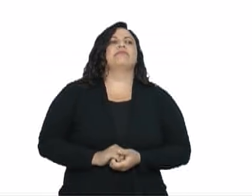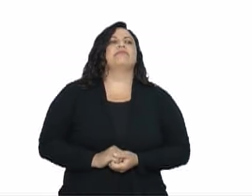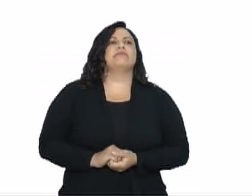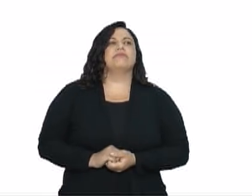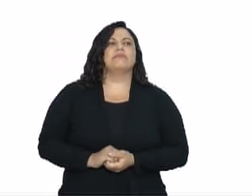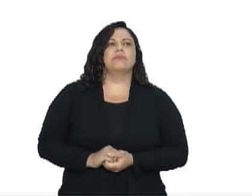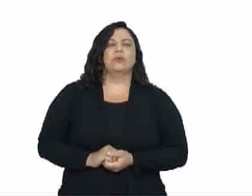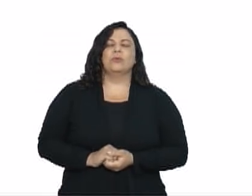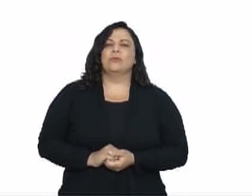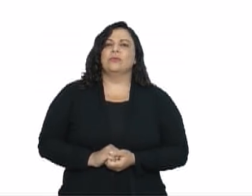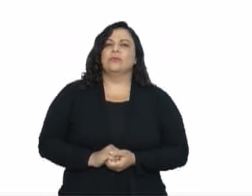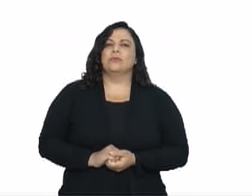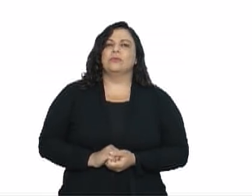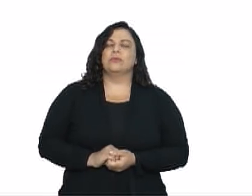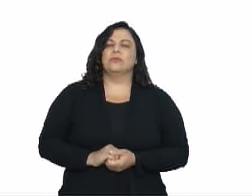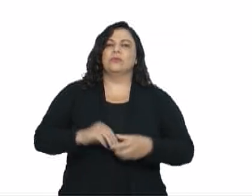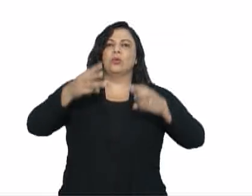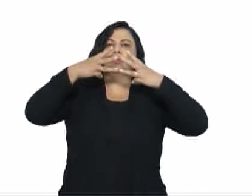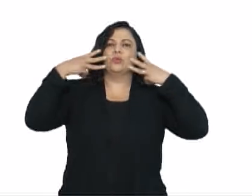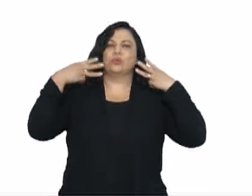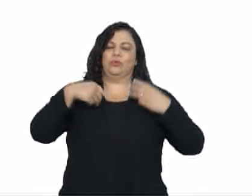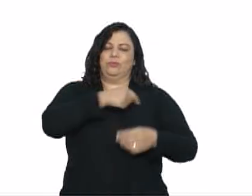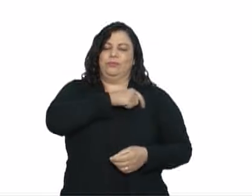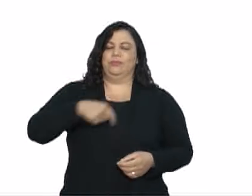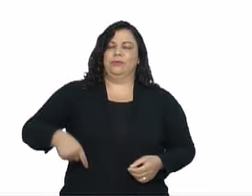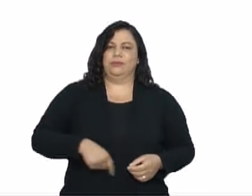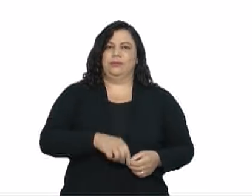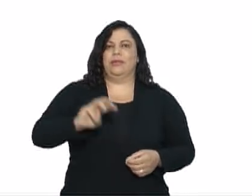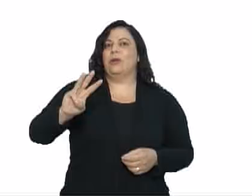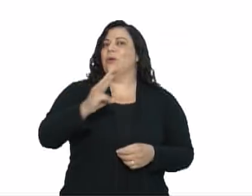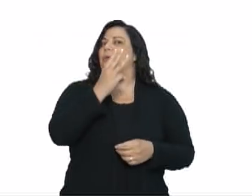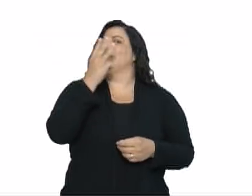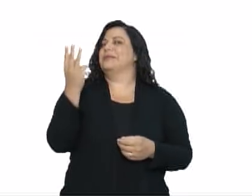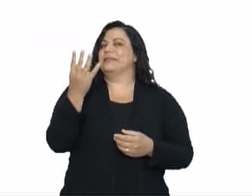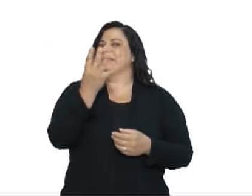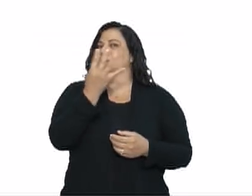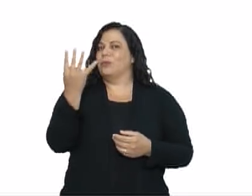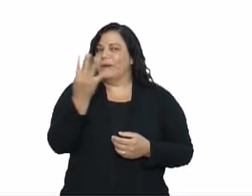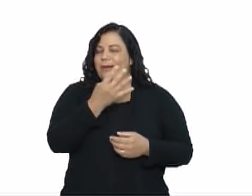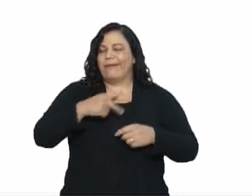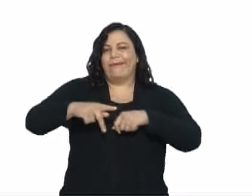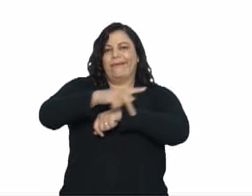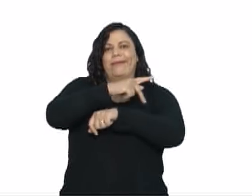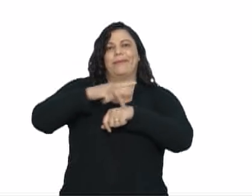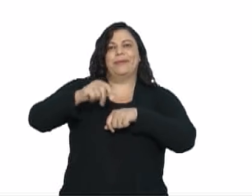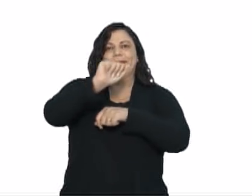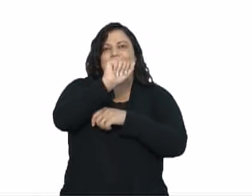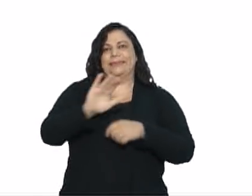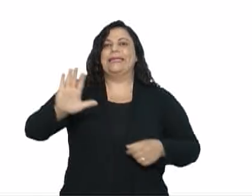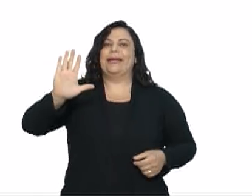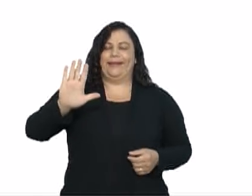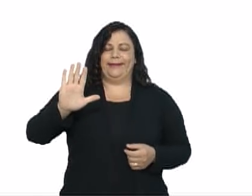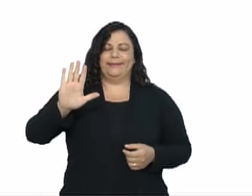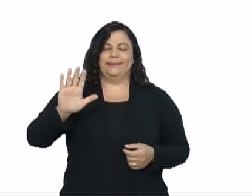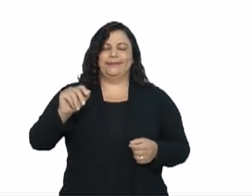tigres asiáticos tiveram uma ascensão absurda na questão da nota. Por exemplo, saíram de 4,5 para